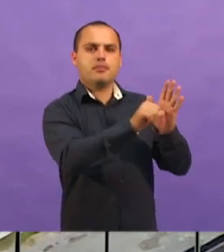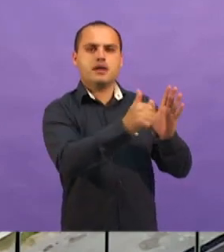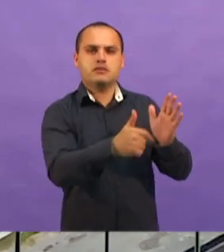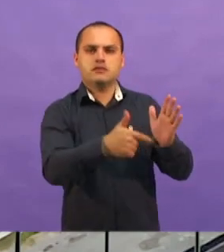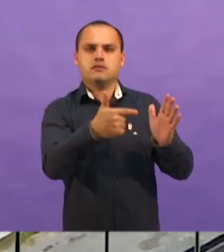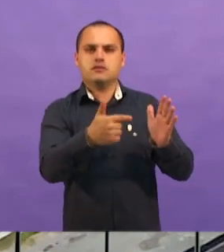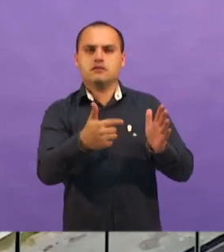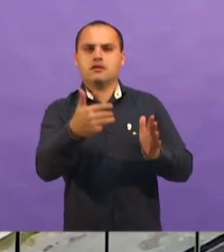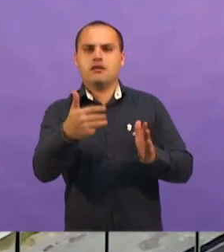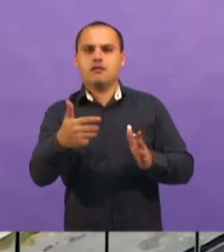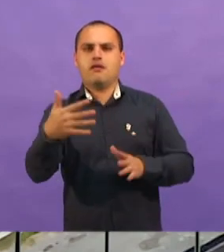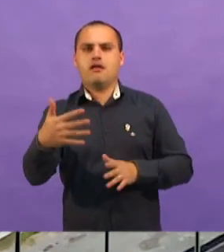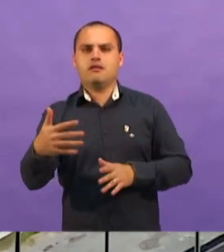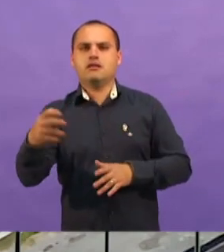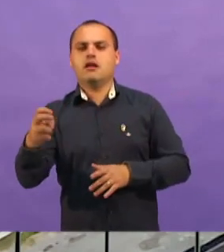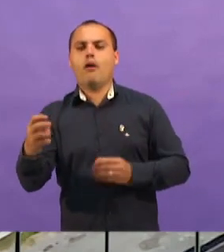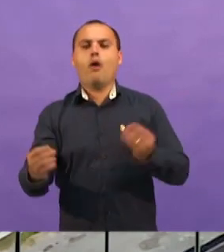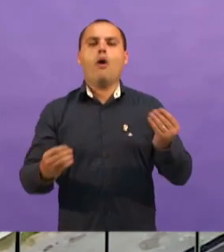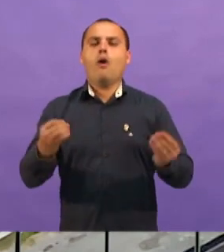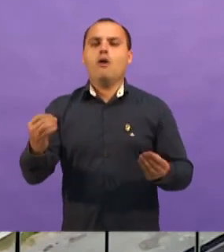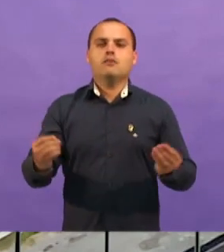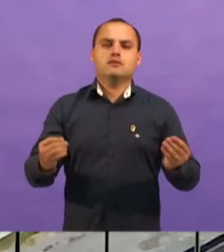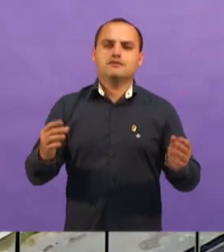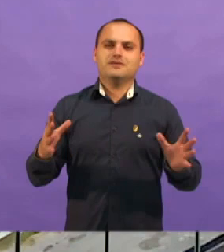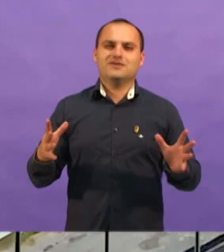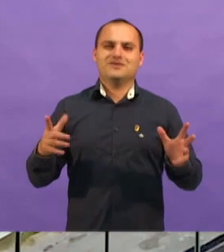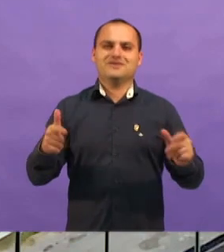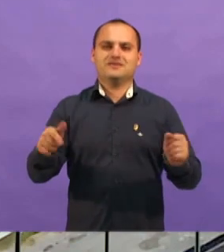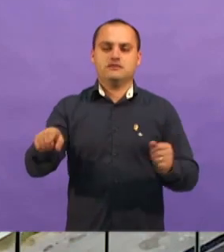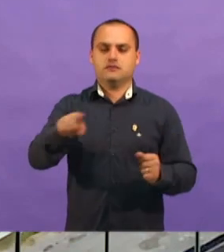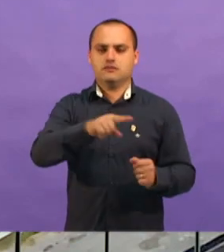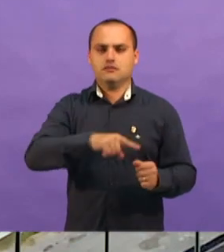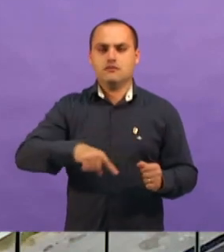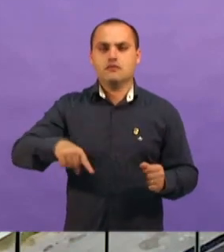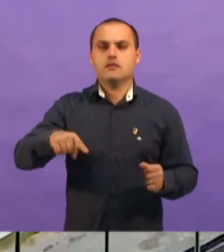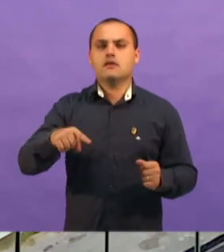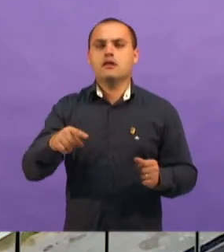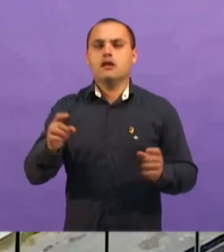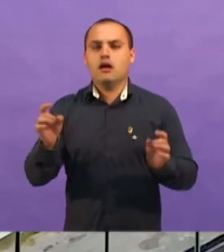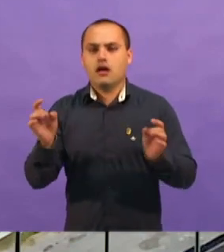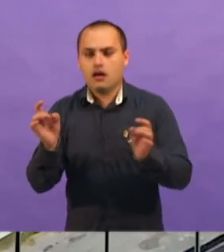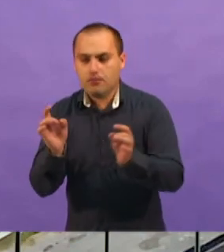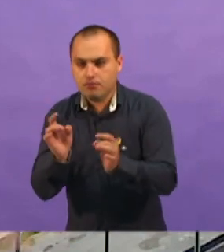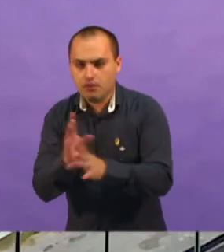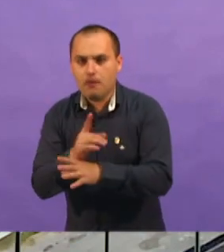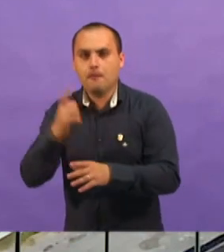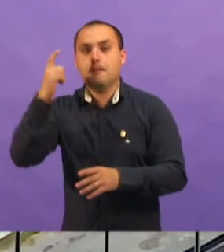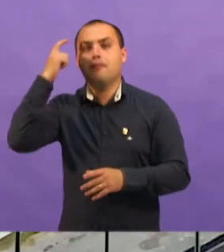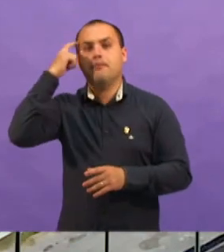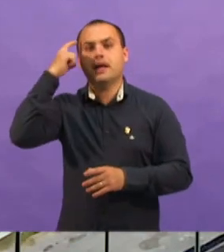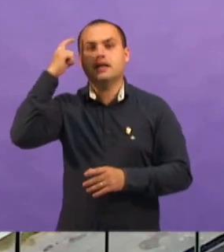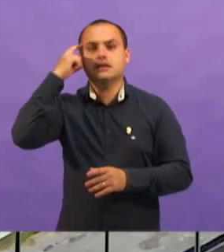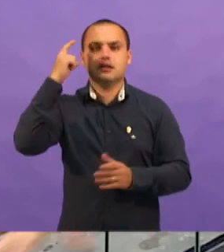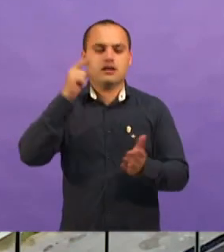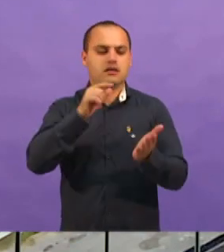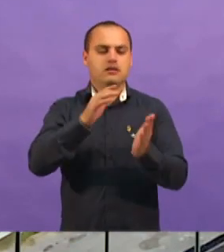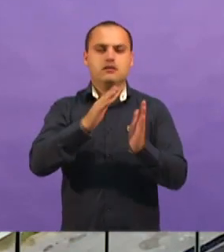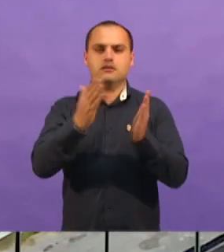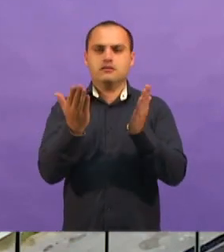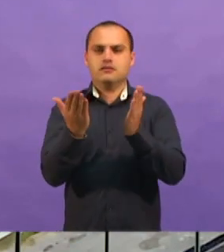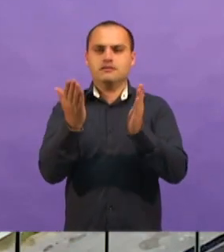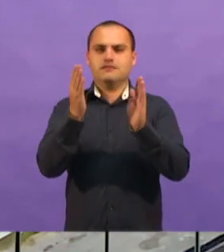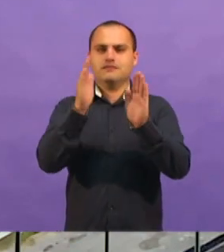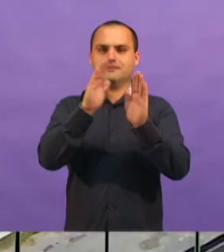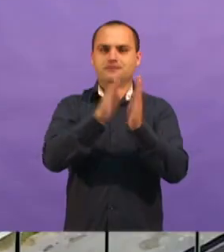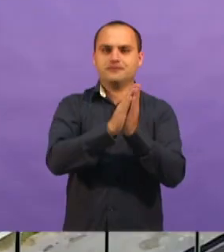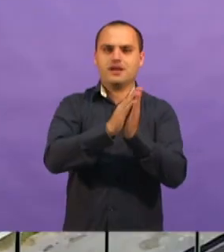seguir, como é que eles vão ficar intercalados, e depois pensa a capa, e arte finalização e fechamento de arquivo e vai